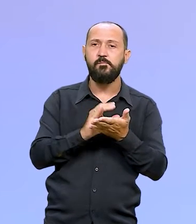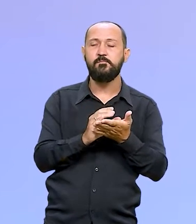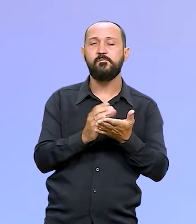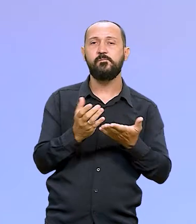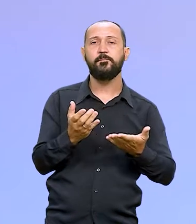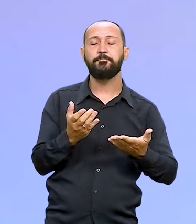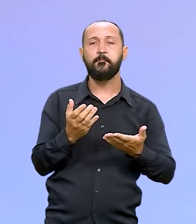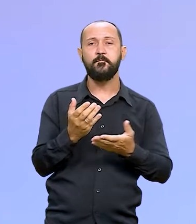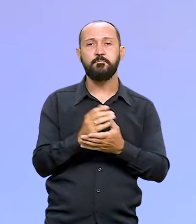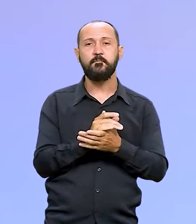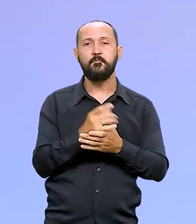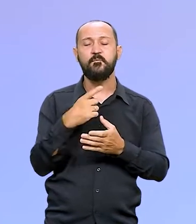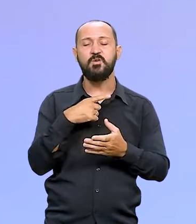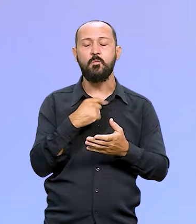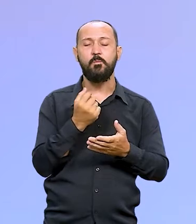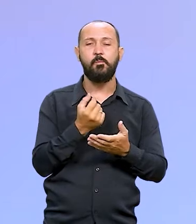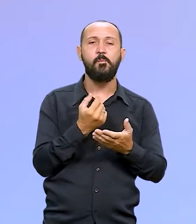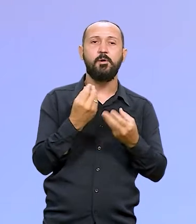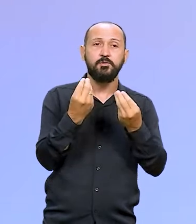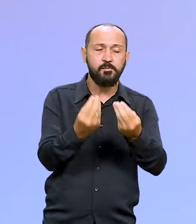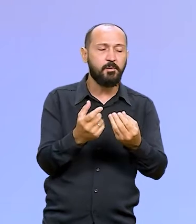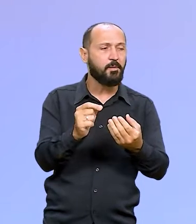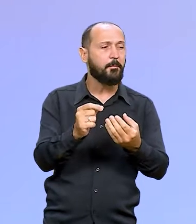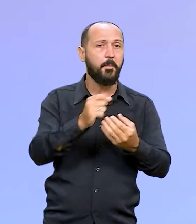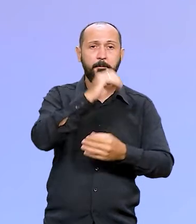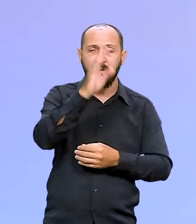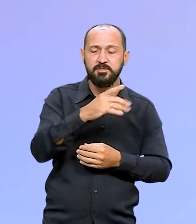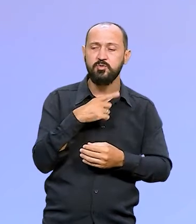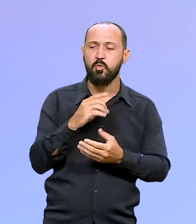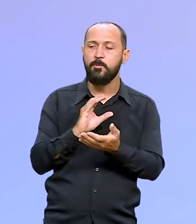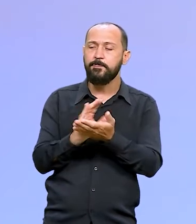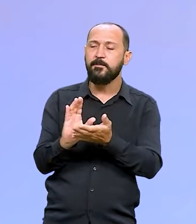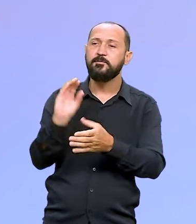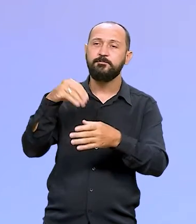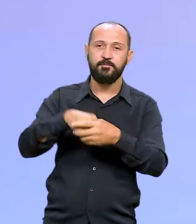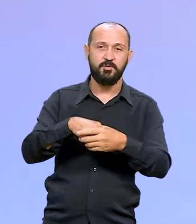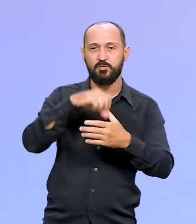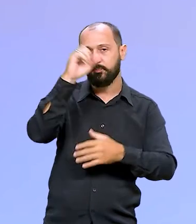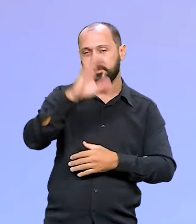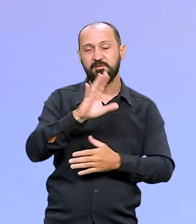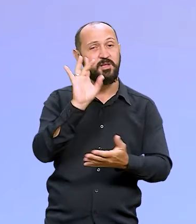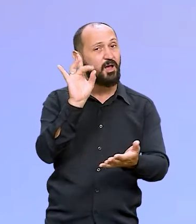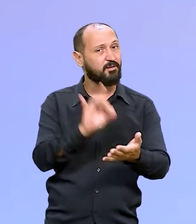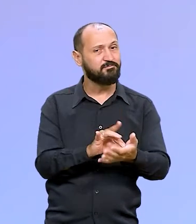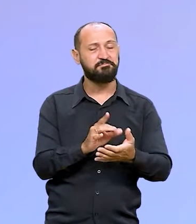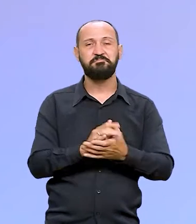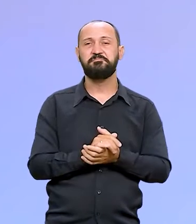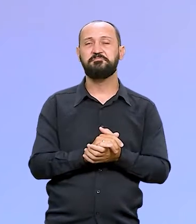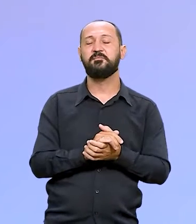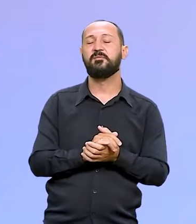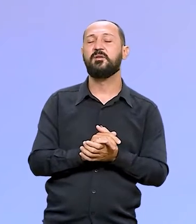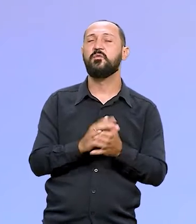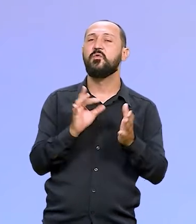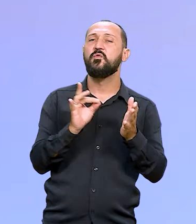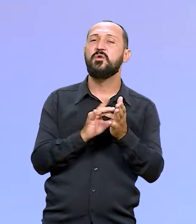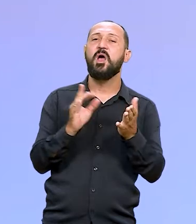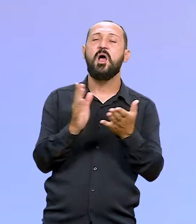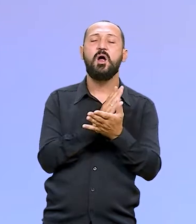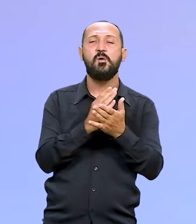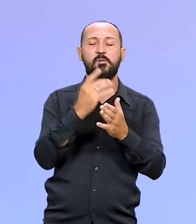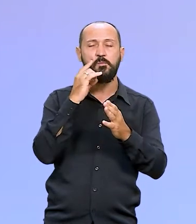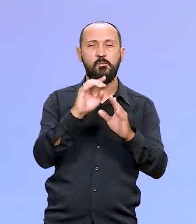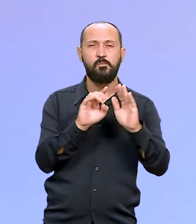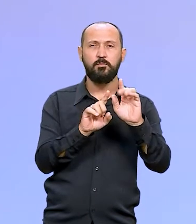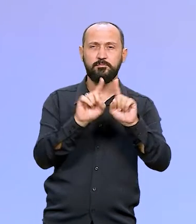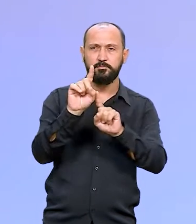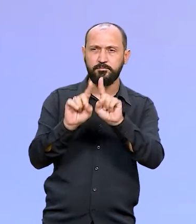investidor traz capital para o Brasil ou até mesmo o próprio brasileiro não investe no Brasil. Essa que é a realidade. Tanto é verdade que existem